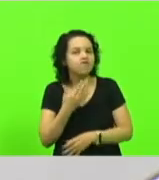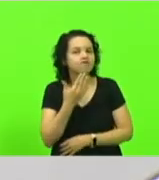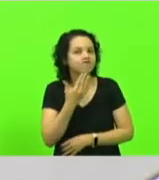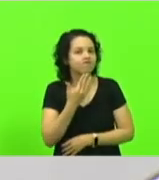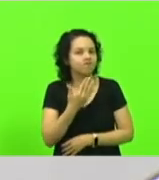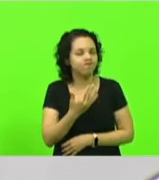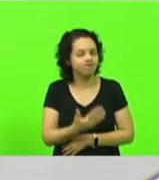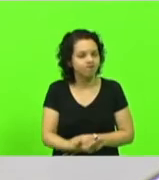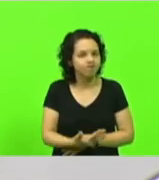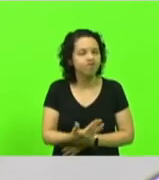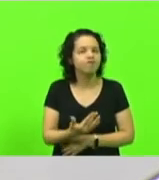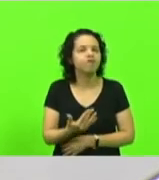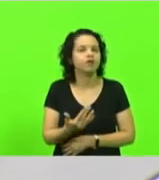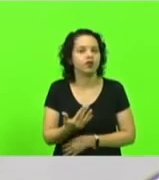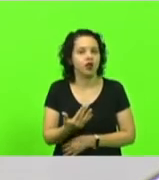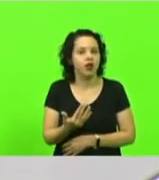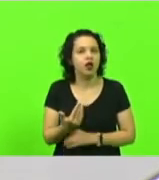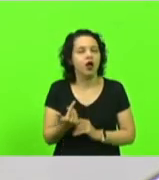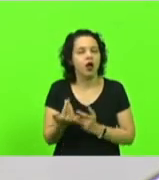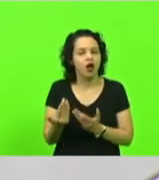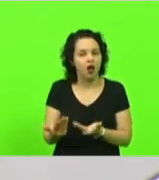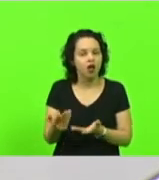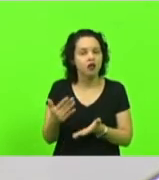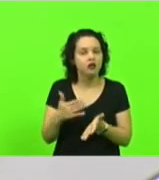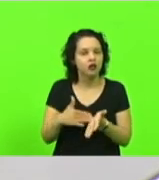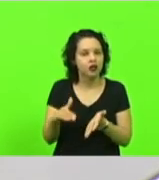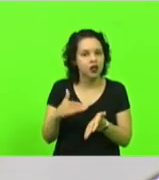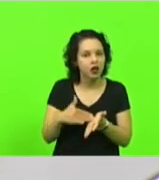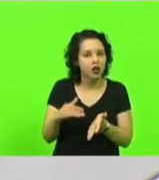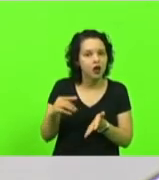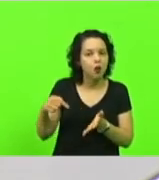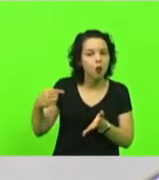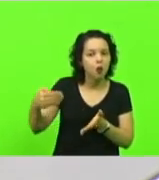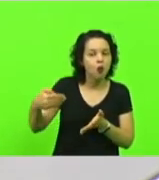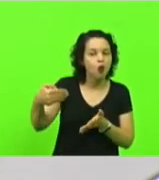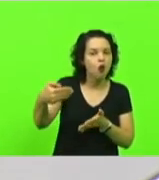A porta para a Secretaria, para os próximos 3 anos,